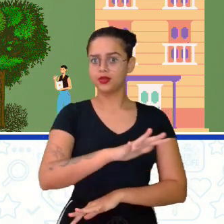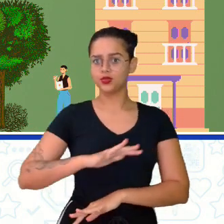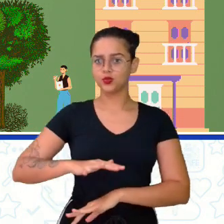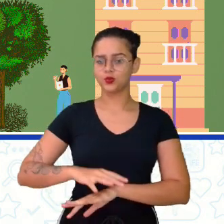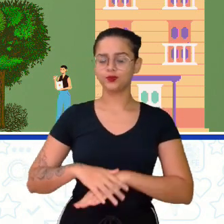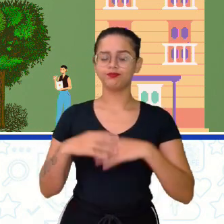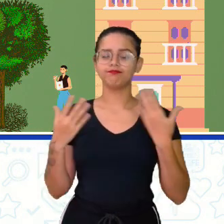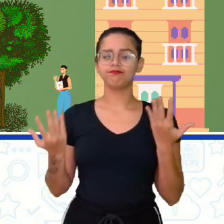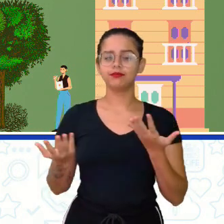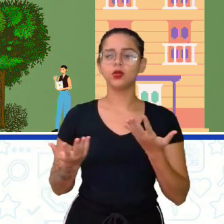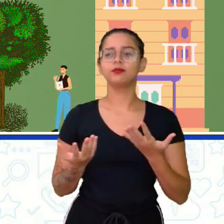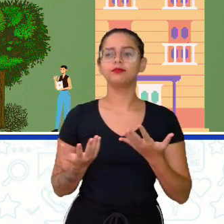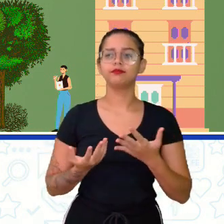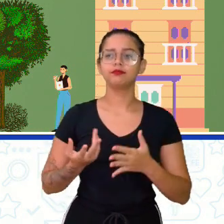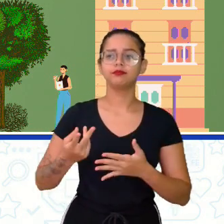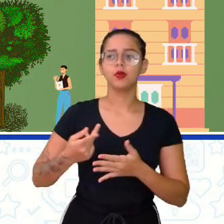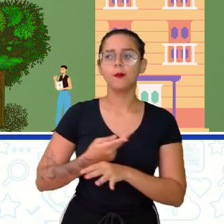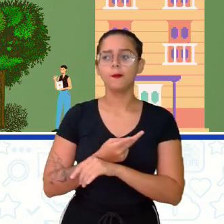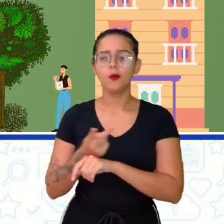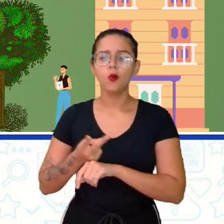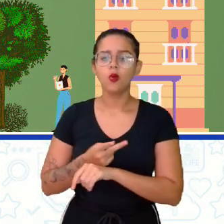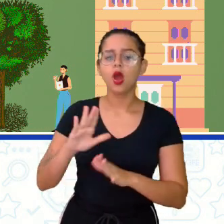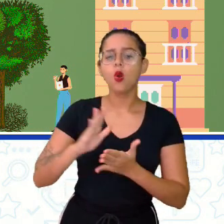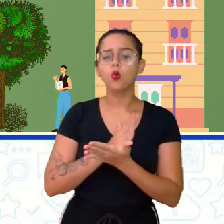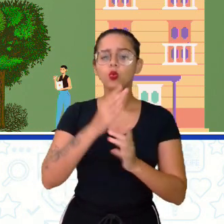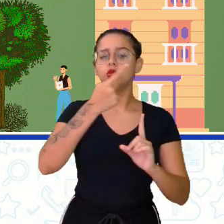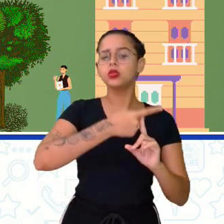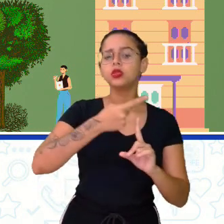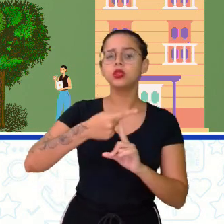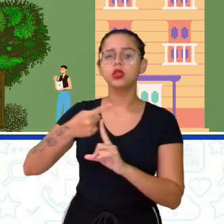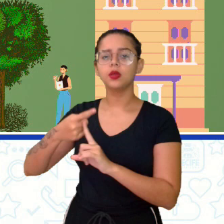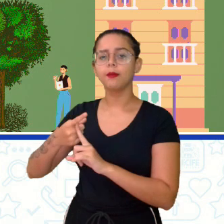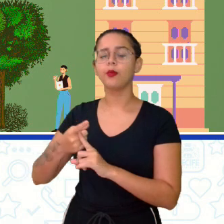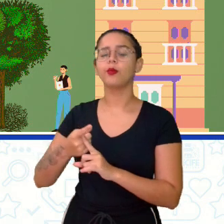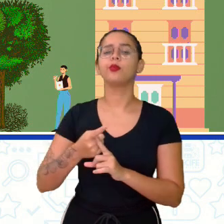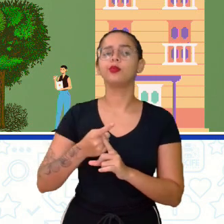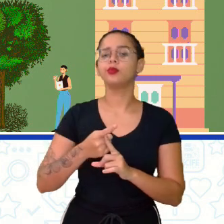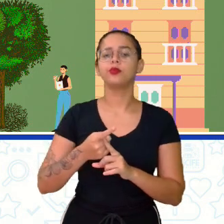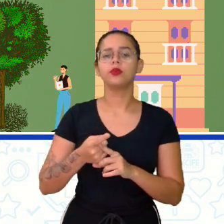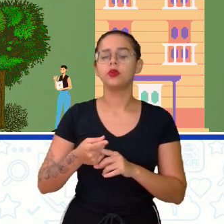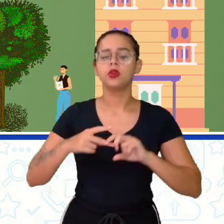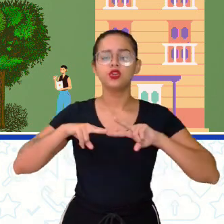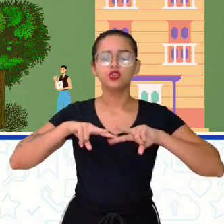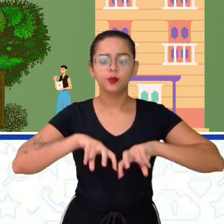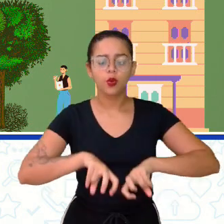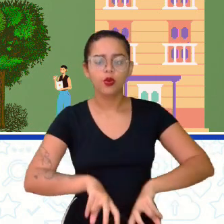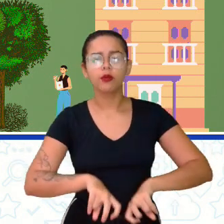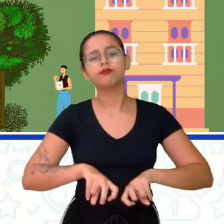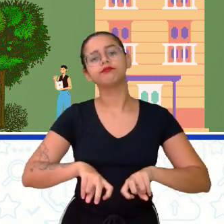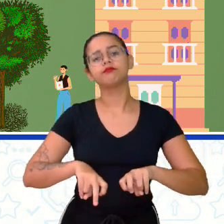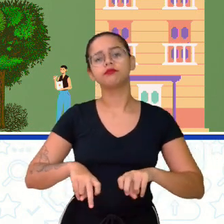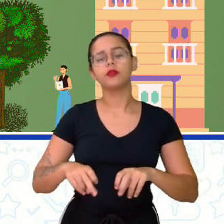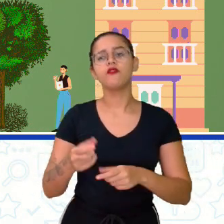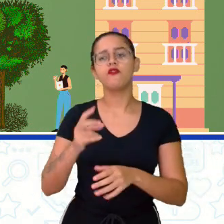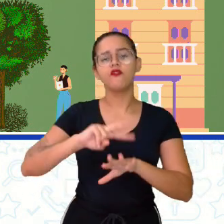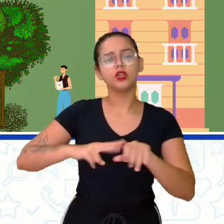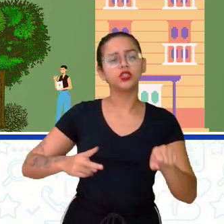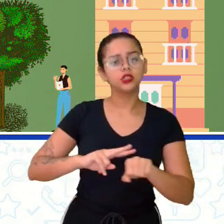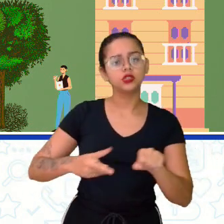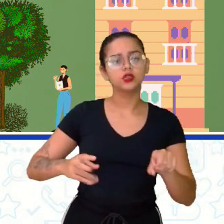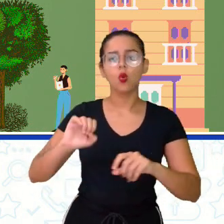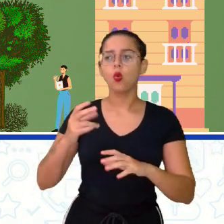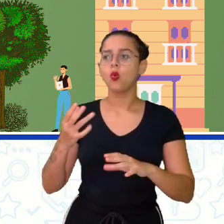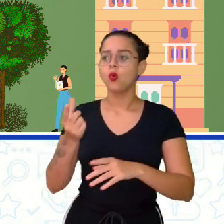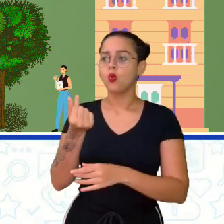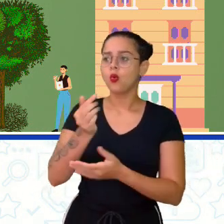Então, explorar determinado tipo de vegetação, né? Uma empresa que investe aí na Bolsa de Valores, essa empresa, você está